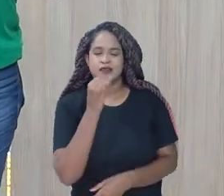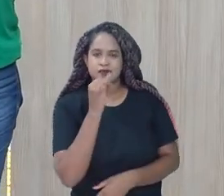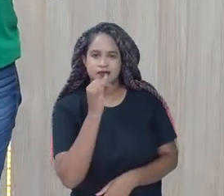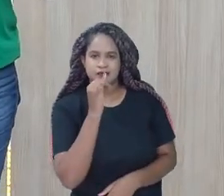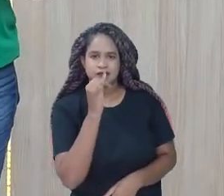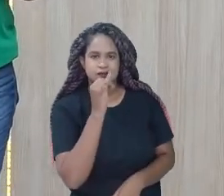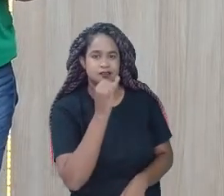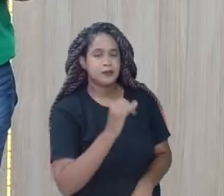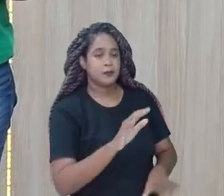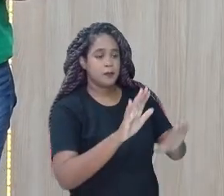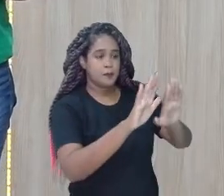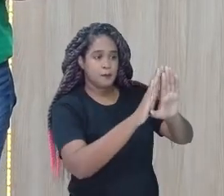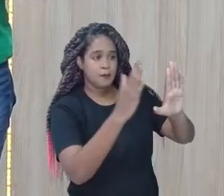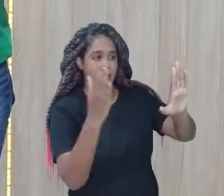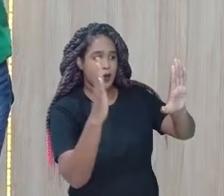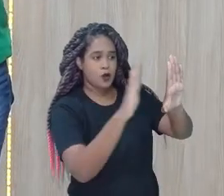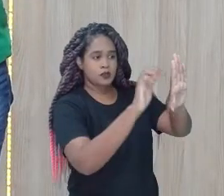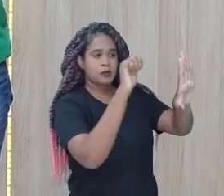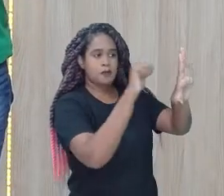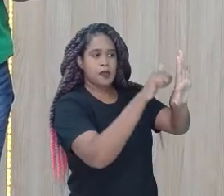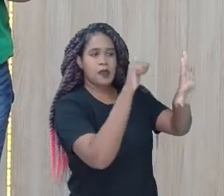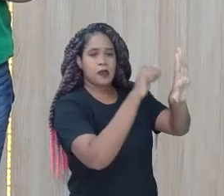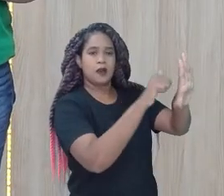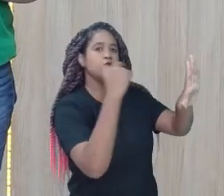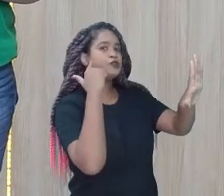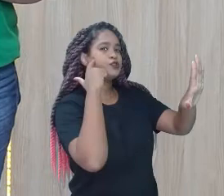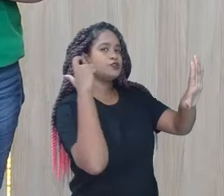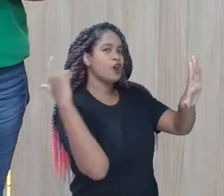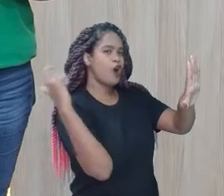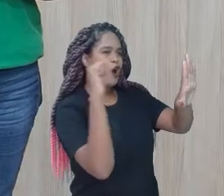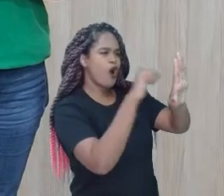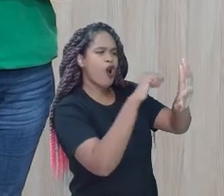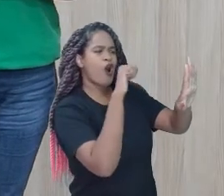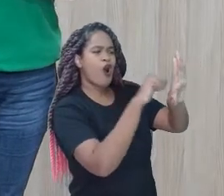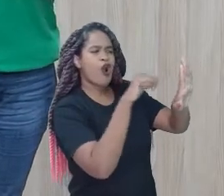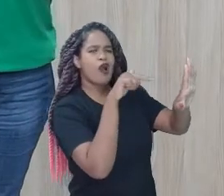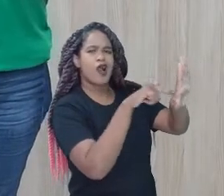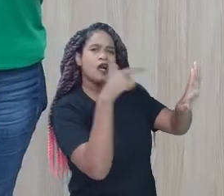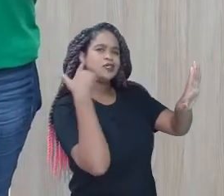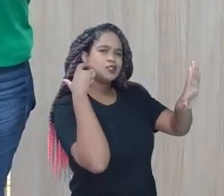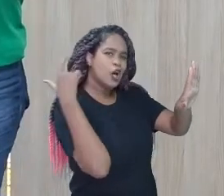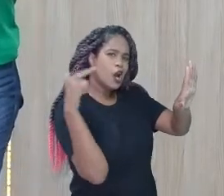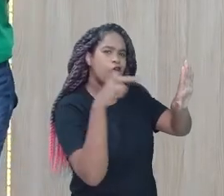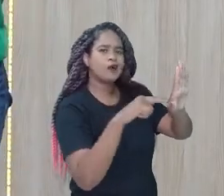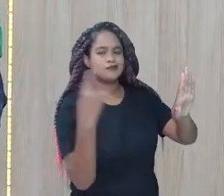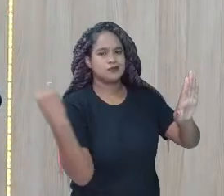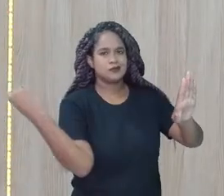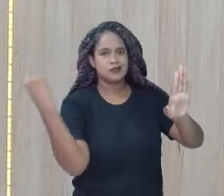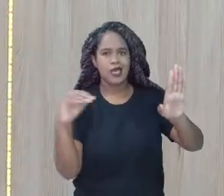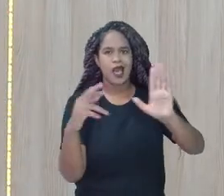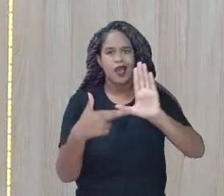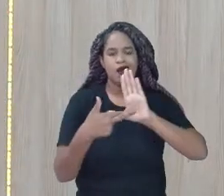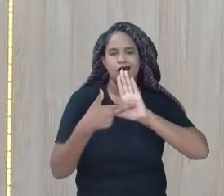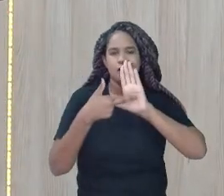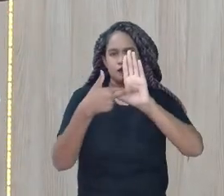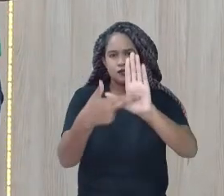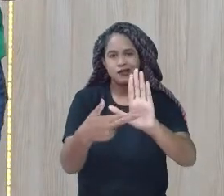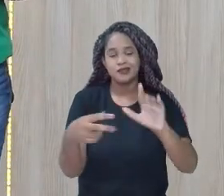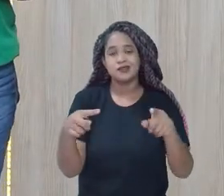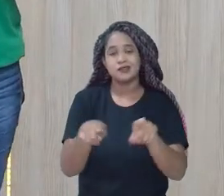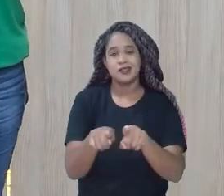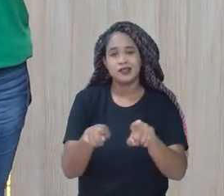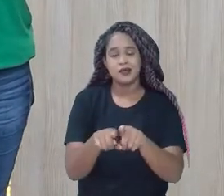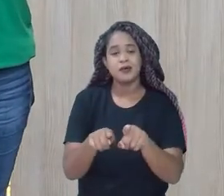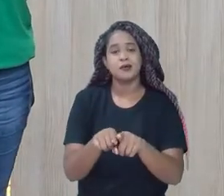O tic-toc, o tilintar do sino. E aí o som de algum animal, não